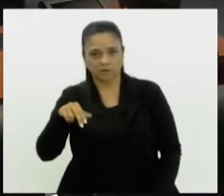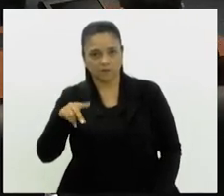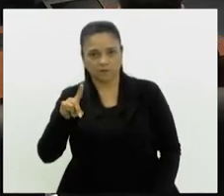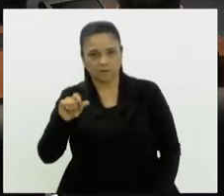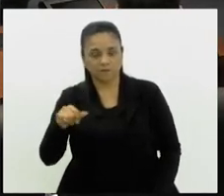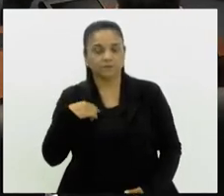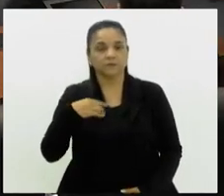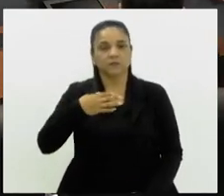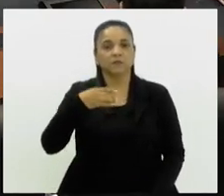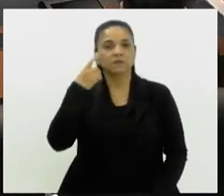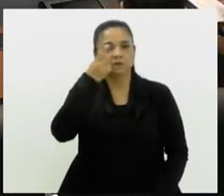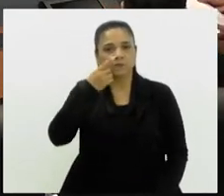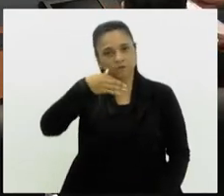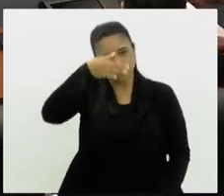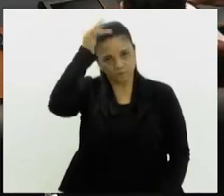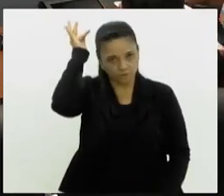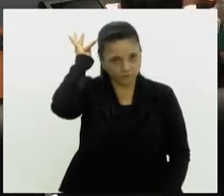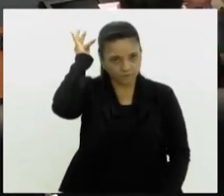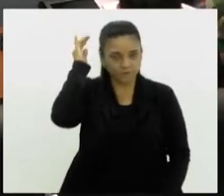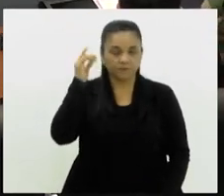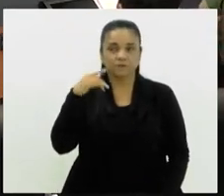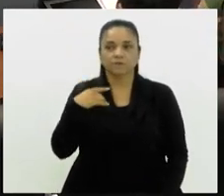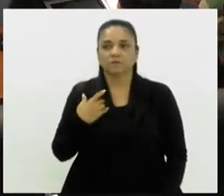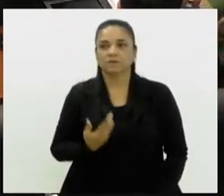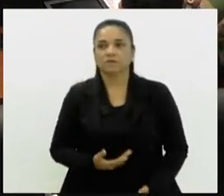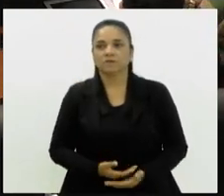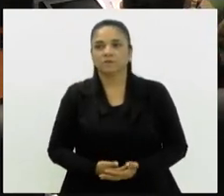Deputado Fred Pacheco.